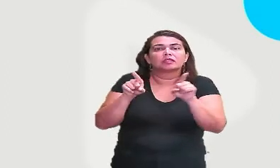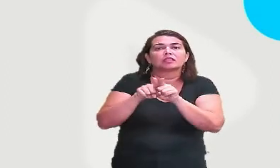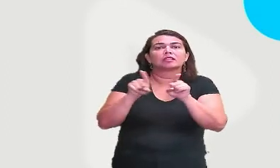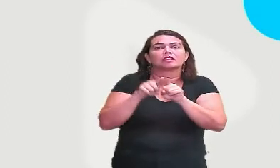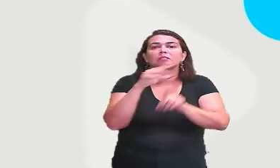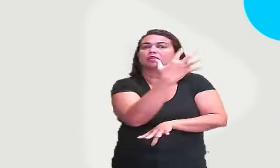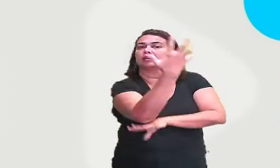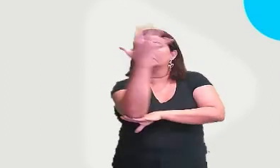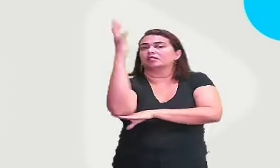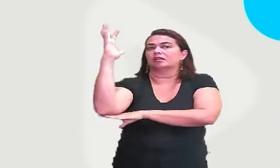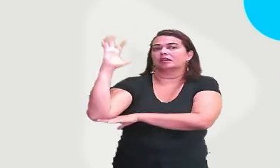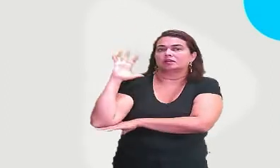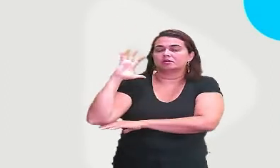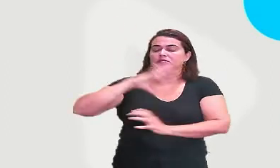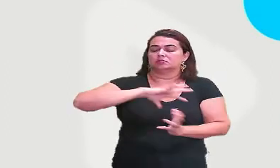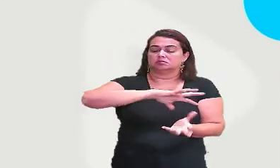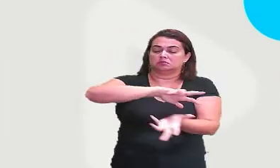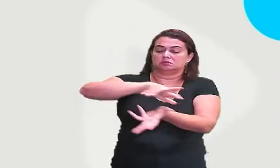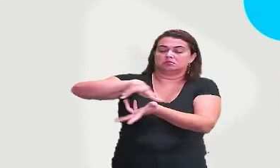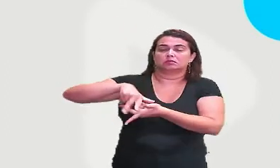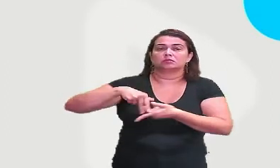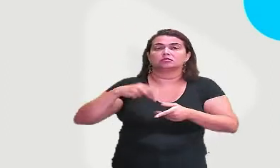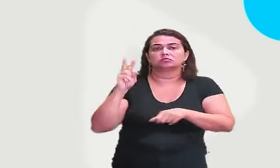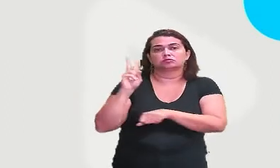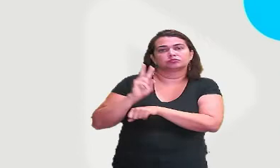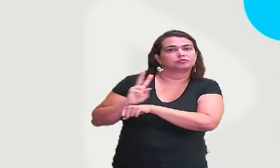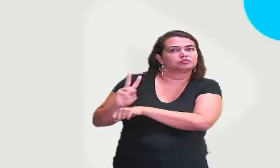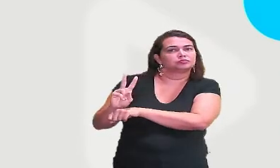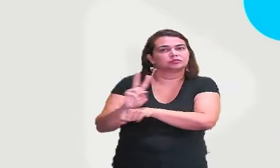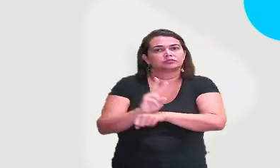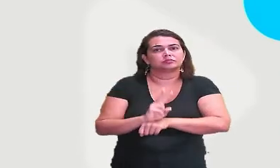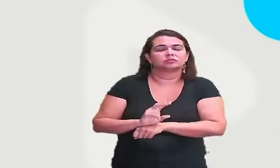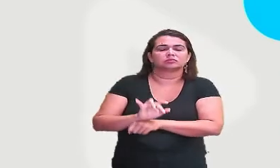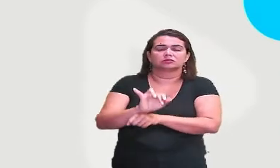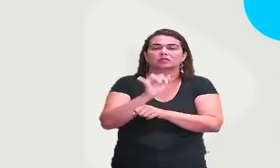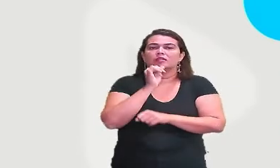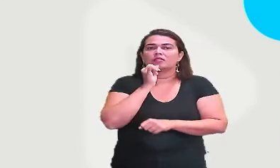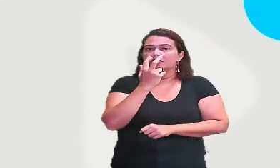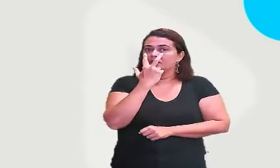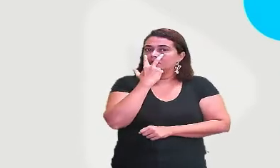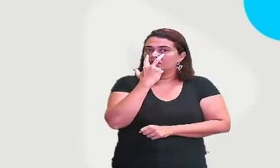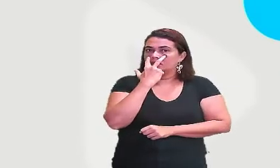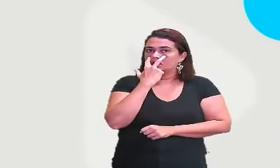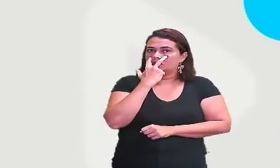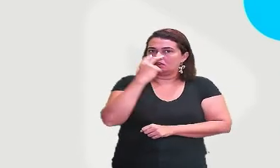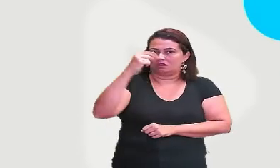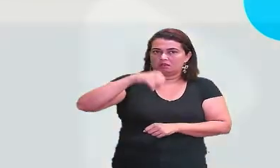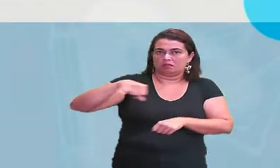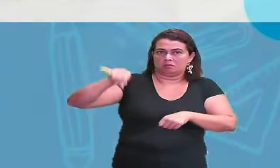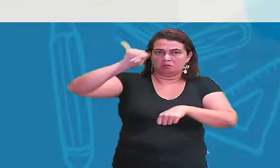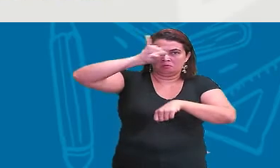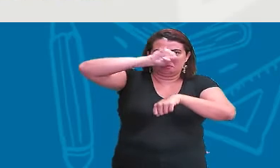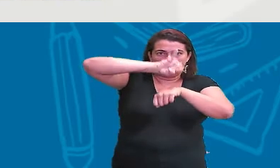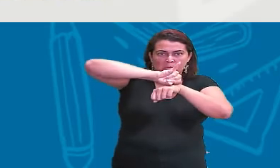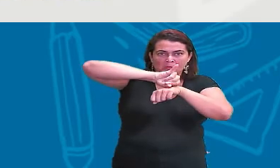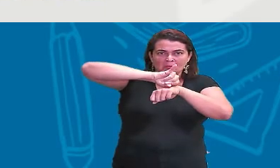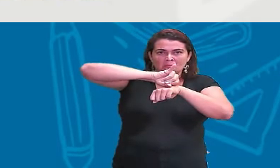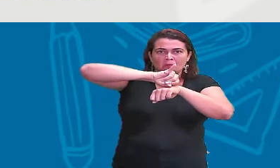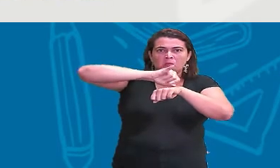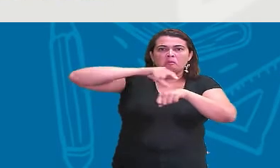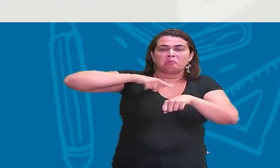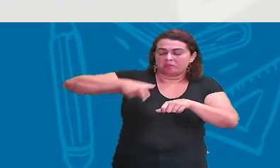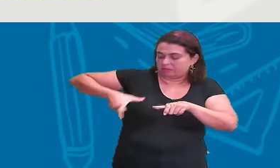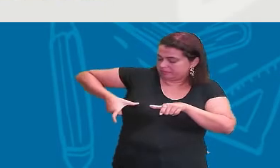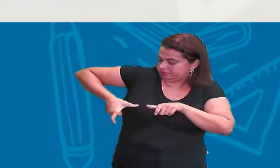lembra daquela região, aqui em Vitória de Santo Antão, por exemplo. O centro de Vitória de Santo Antão tem aquela avenida Mariana Malha